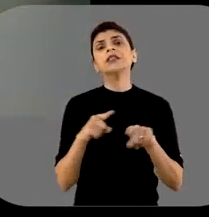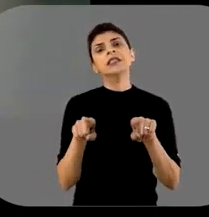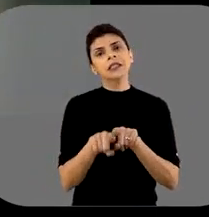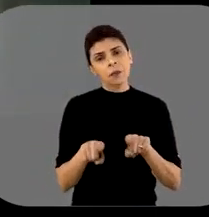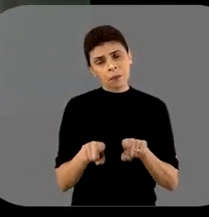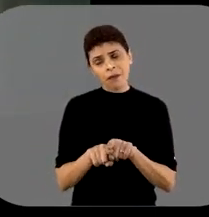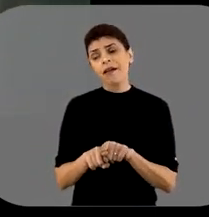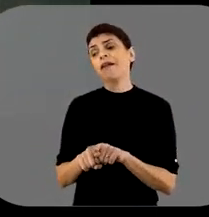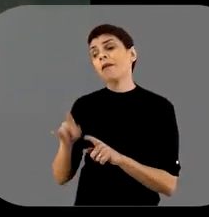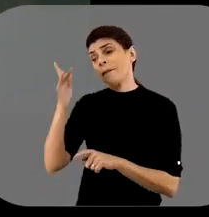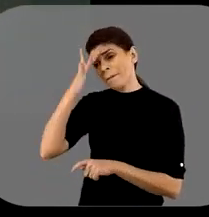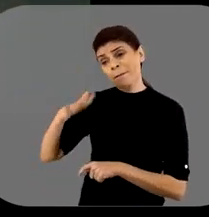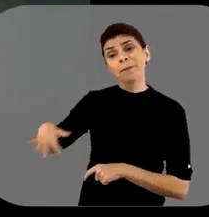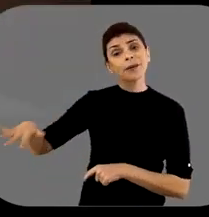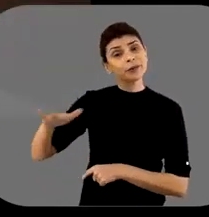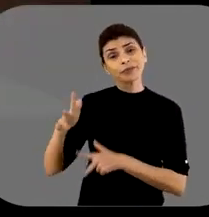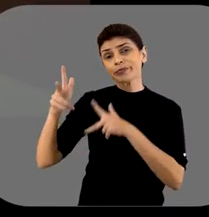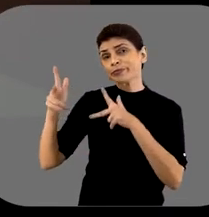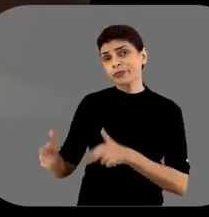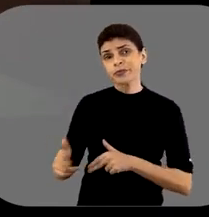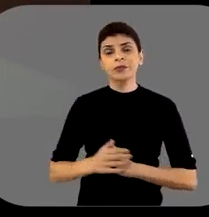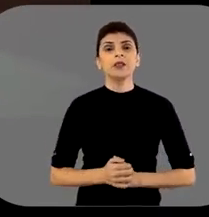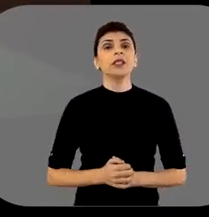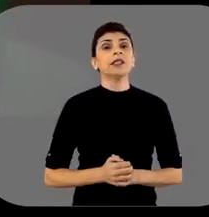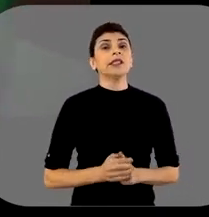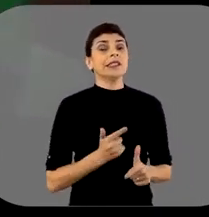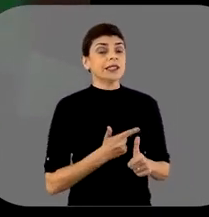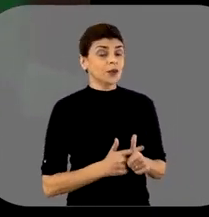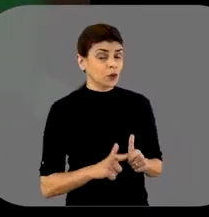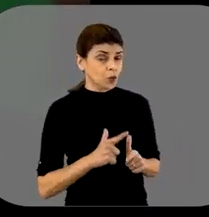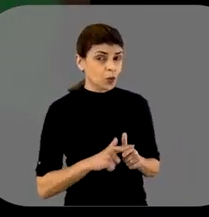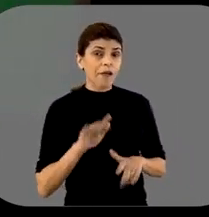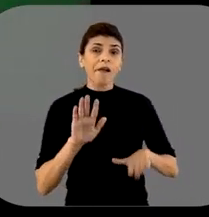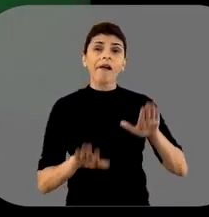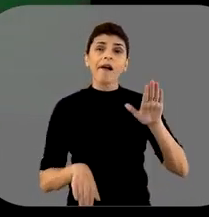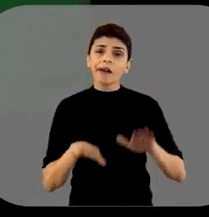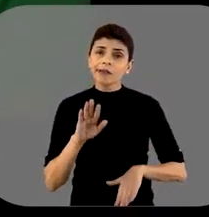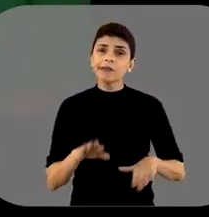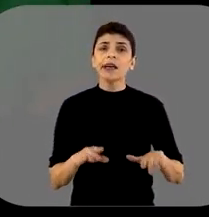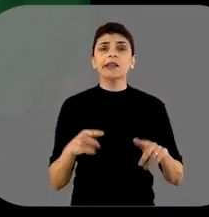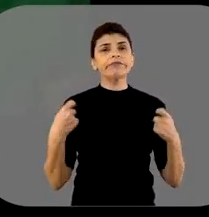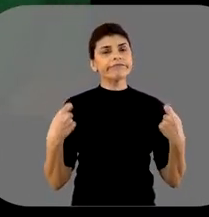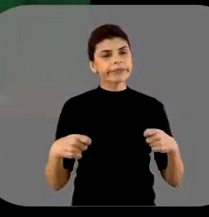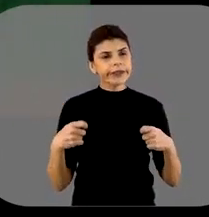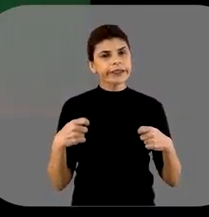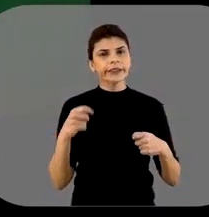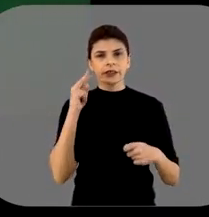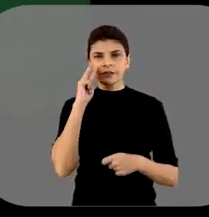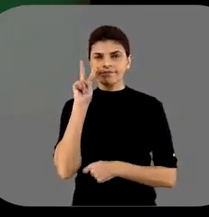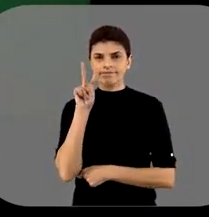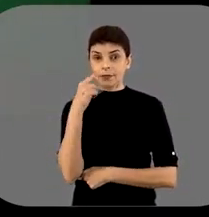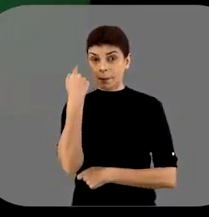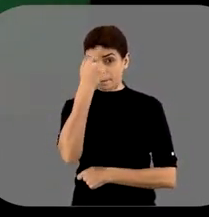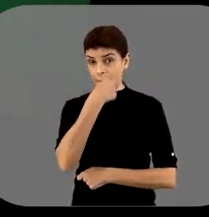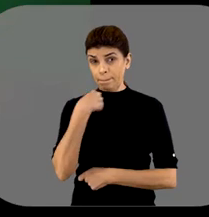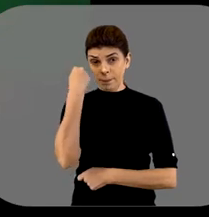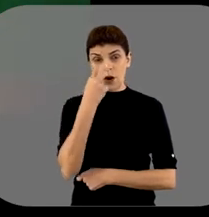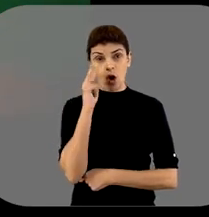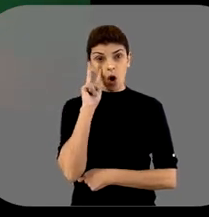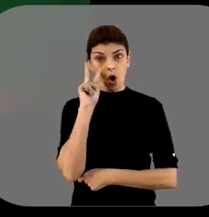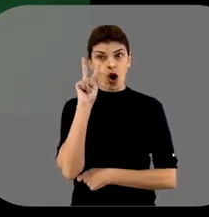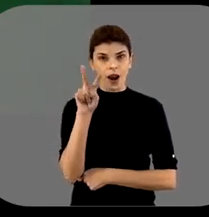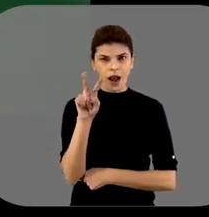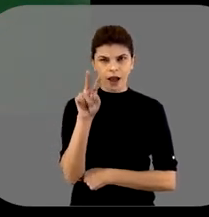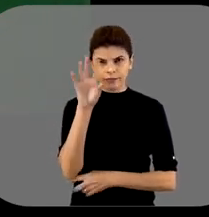tem com os brancos também. Em muitas situações, às vezes, você tem que decifrar um olhar,